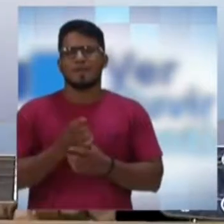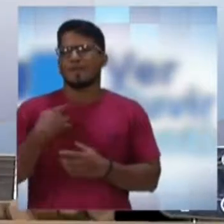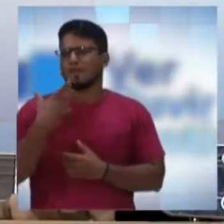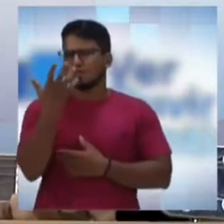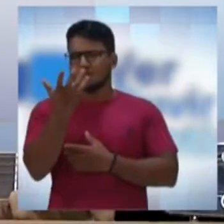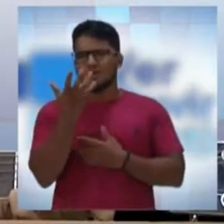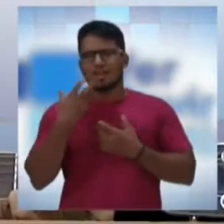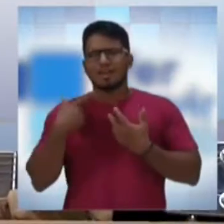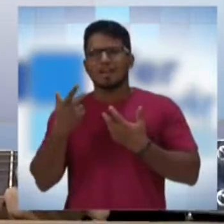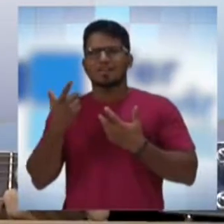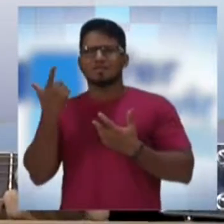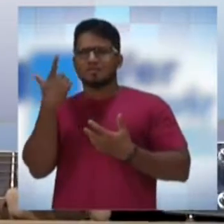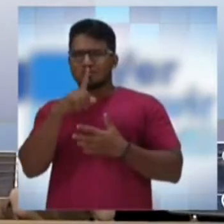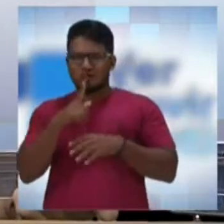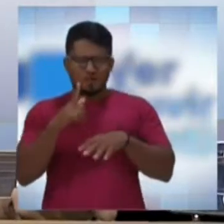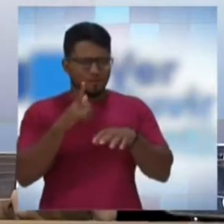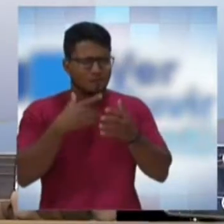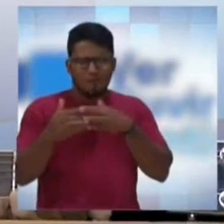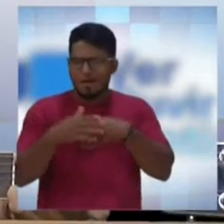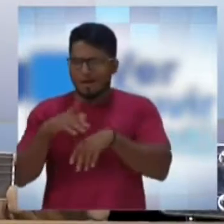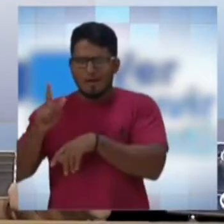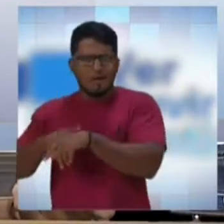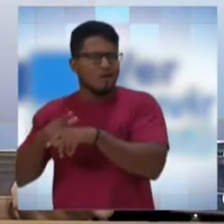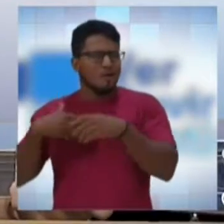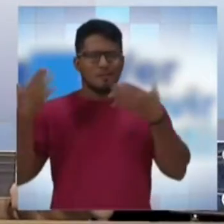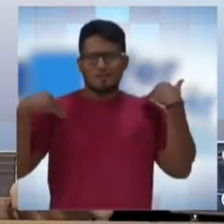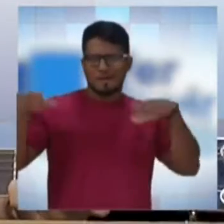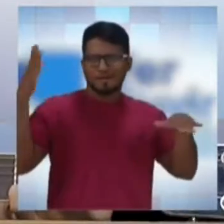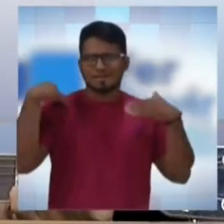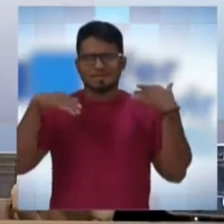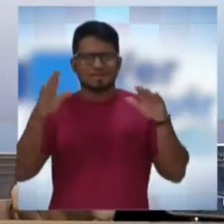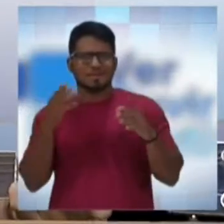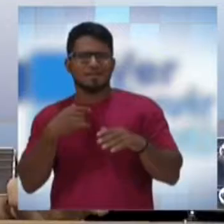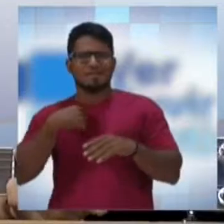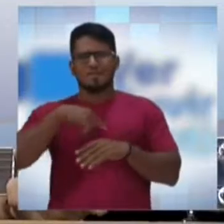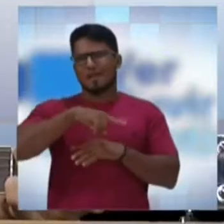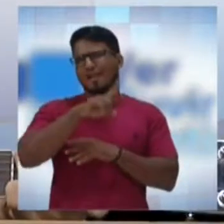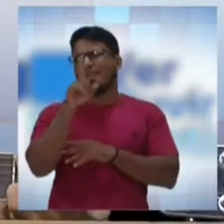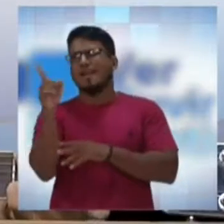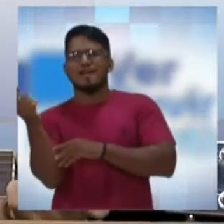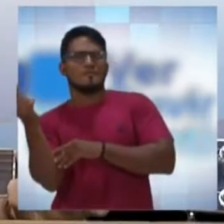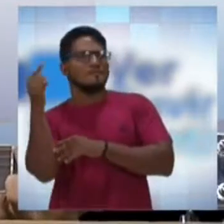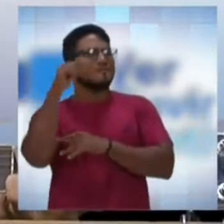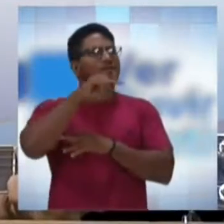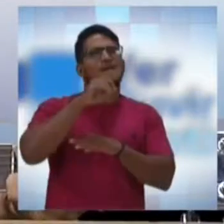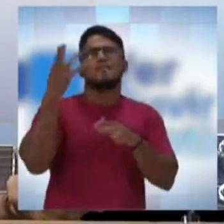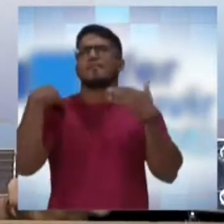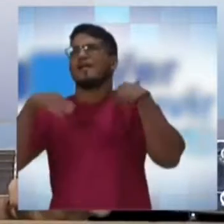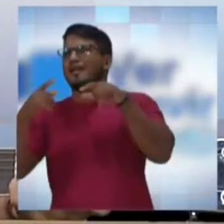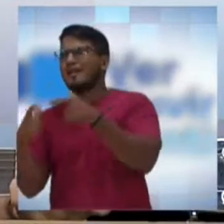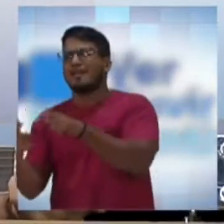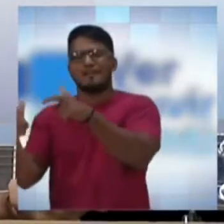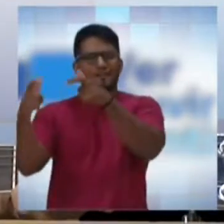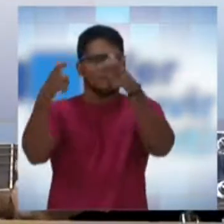Ah, é a sorte de levar a hora pra passear, pra cá e pra lá e pra